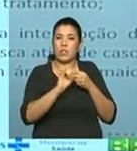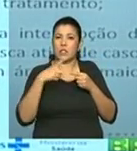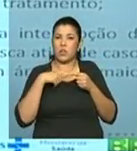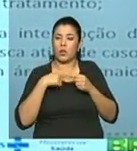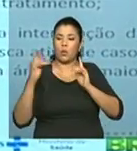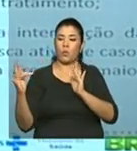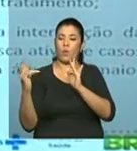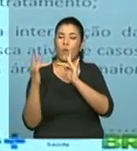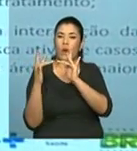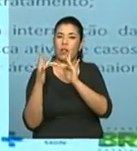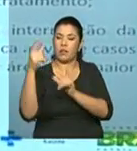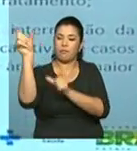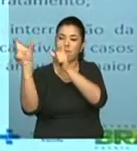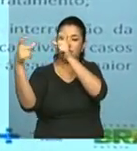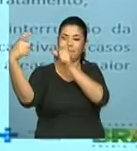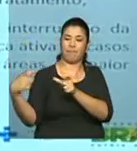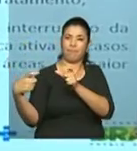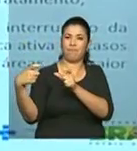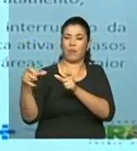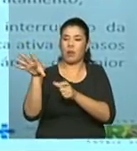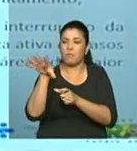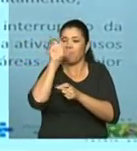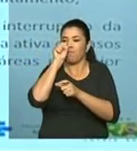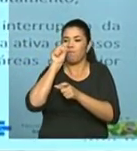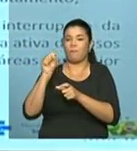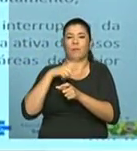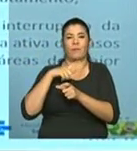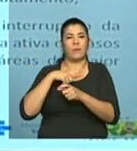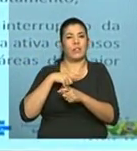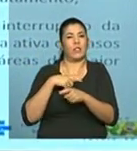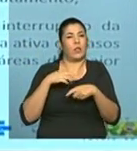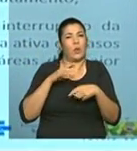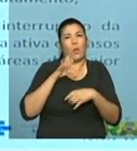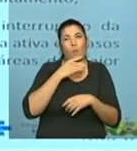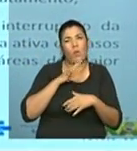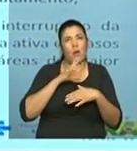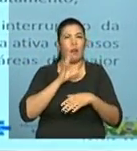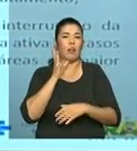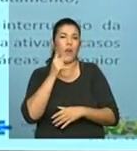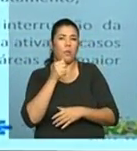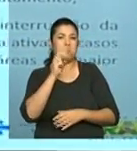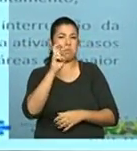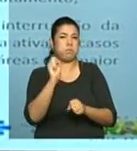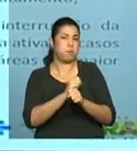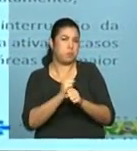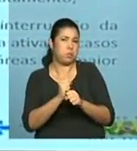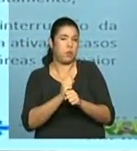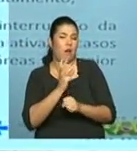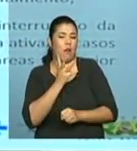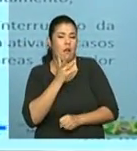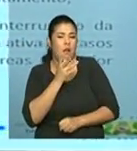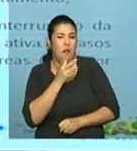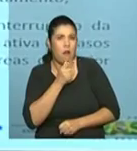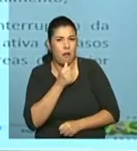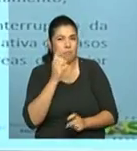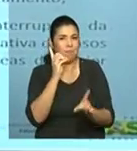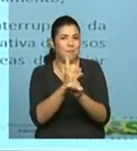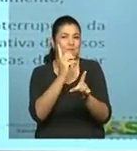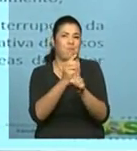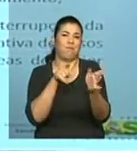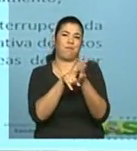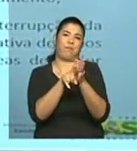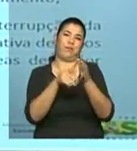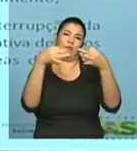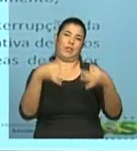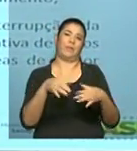do contágio até o aparecimento dos primeiros sinais e sintomas, você pode levar até 5 anos, então é lento e precisa. E a